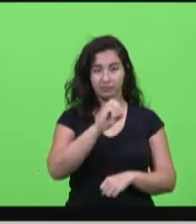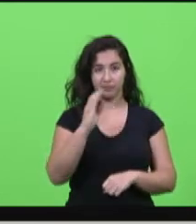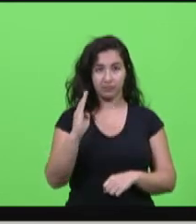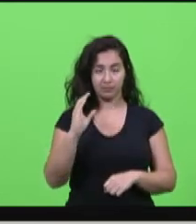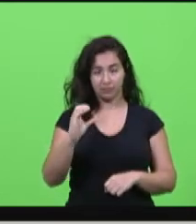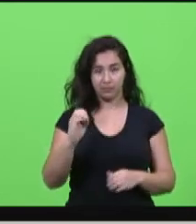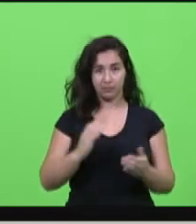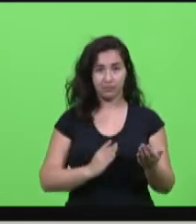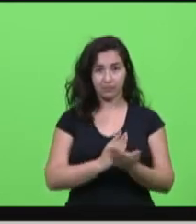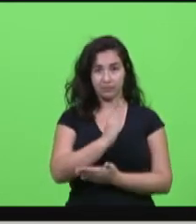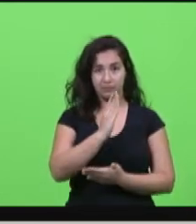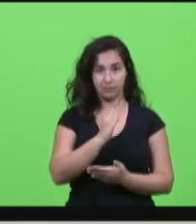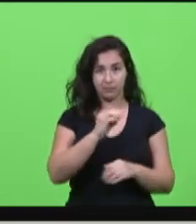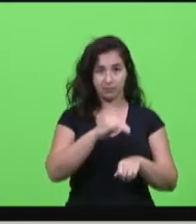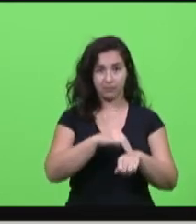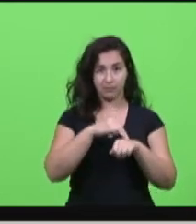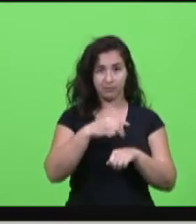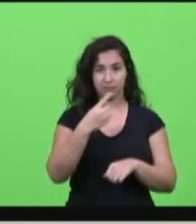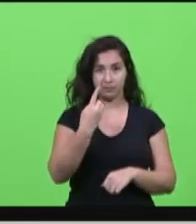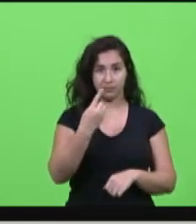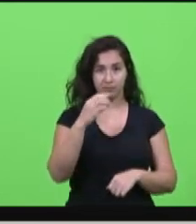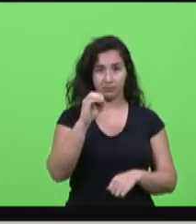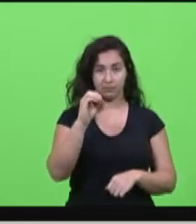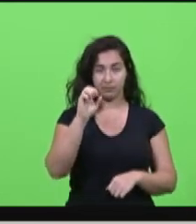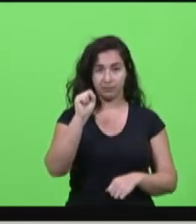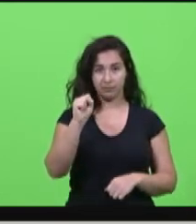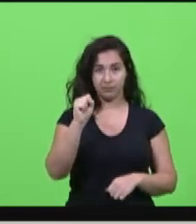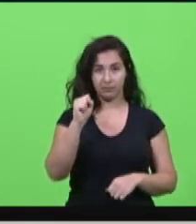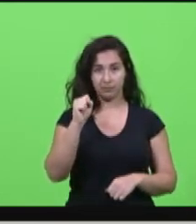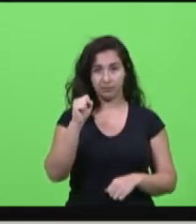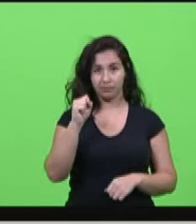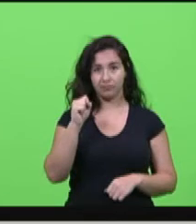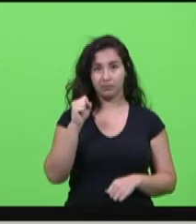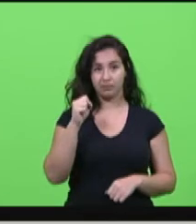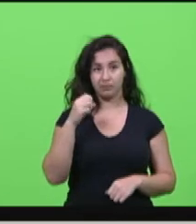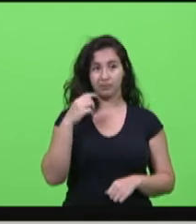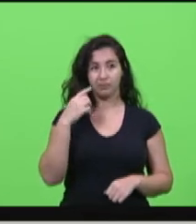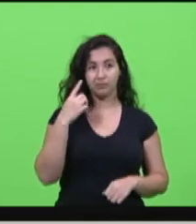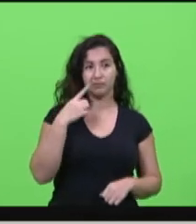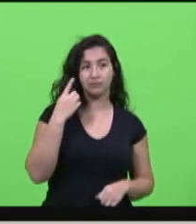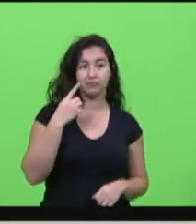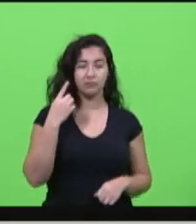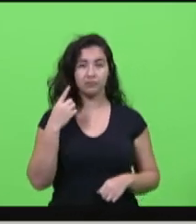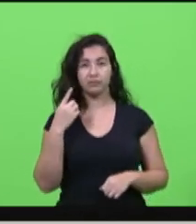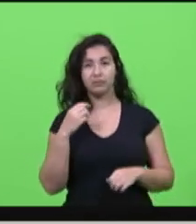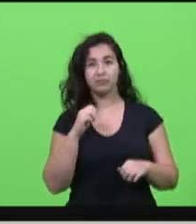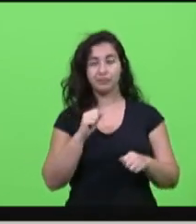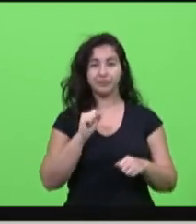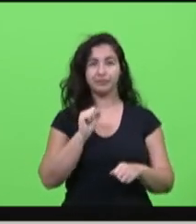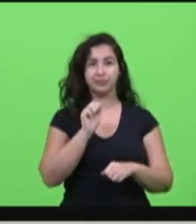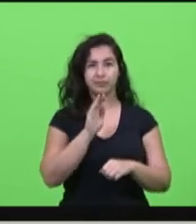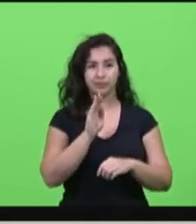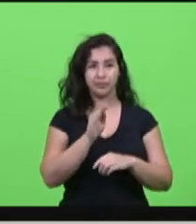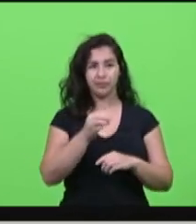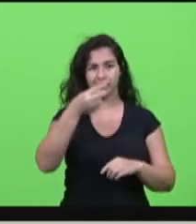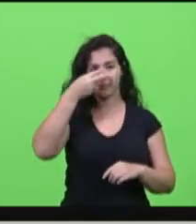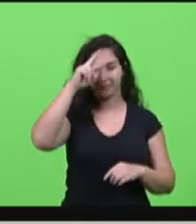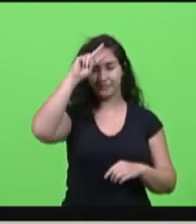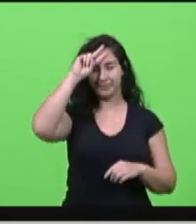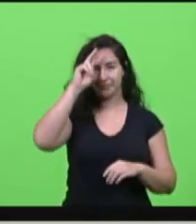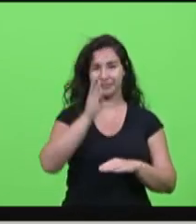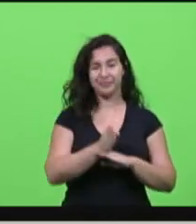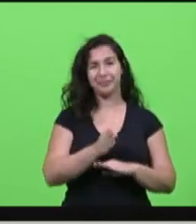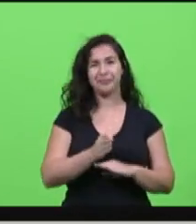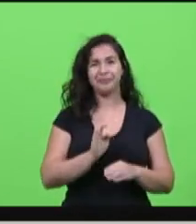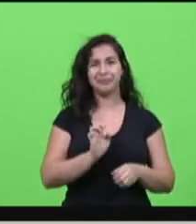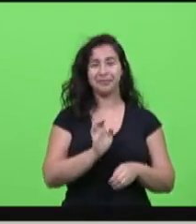moção. Moção de número 108, deputado Vicente Caropreso é o autor, apoiando o PL 1111-2020,